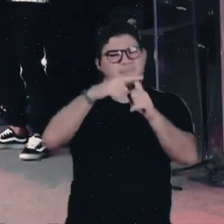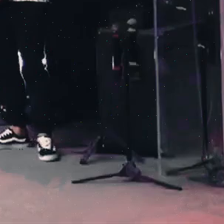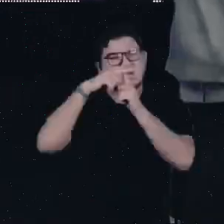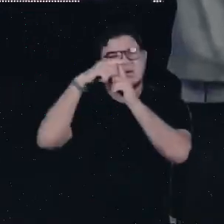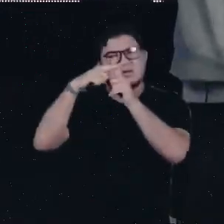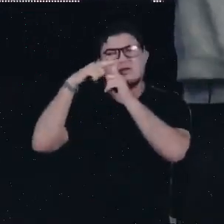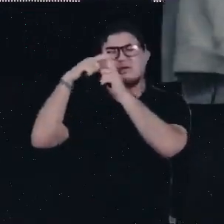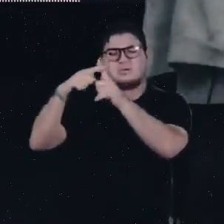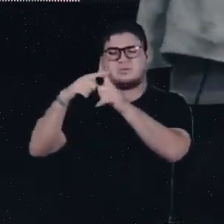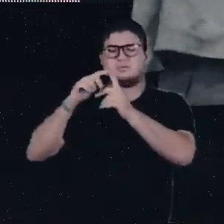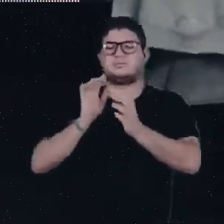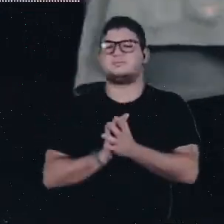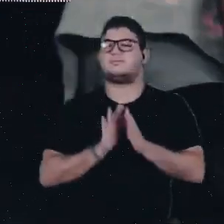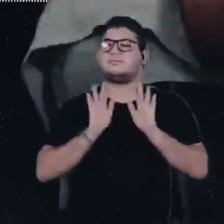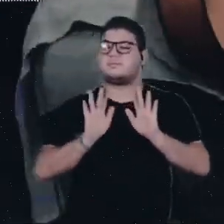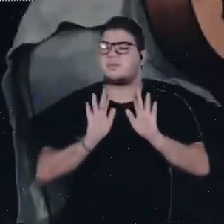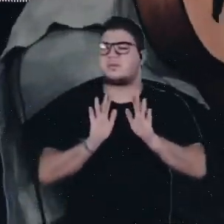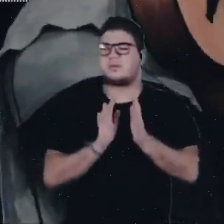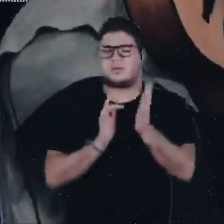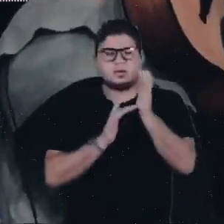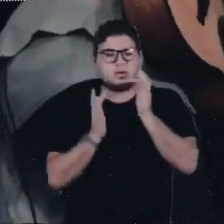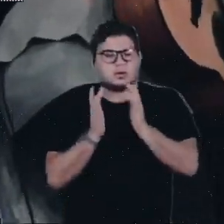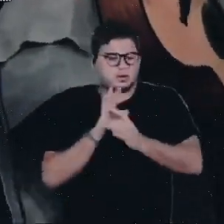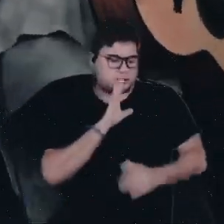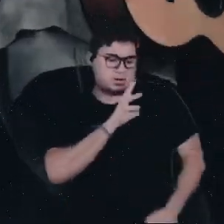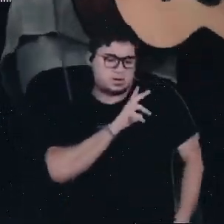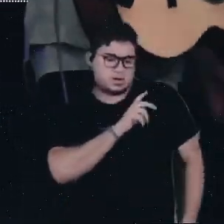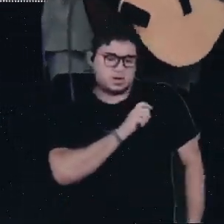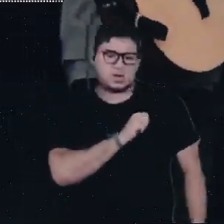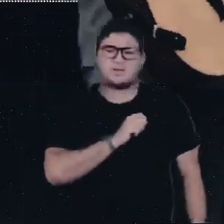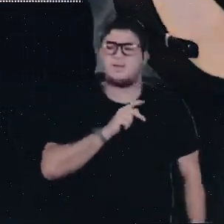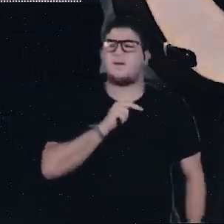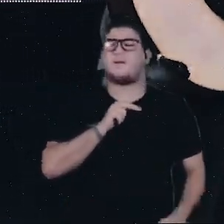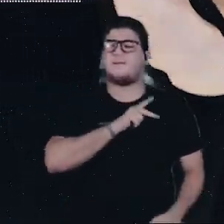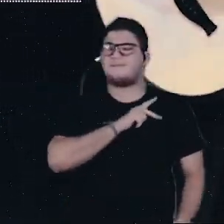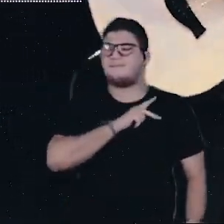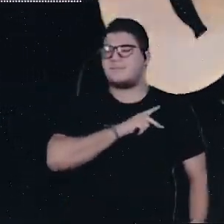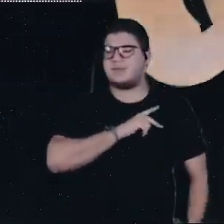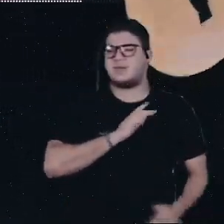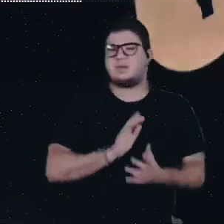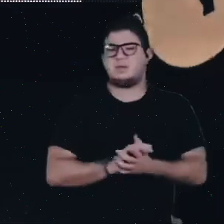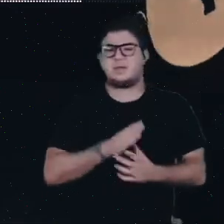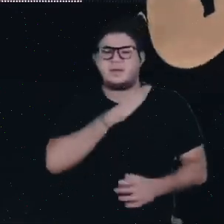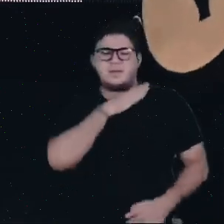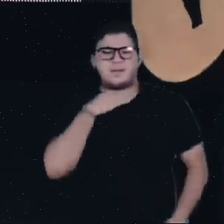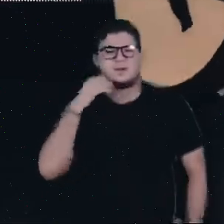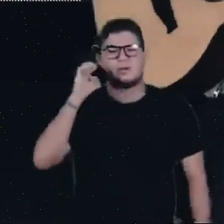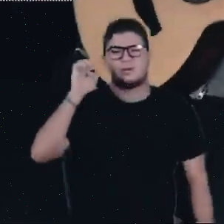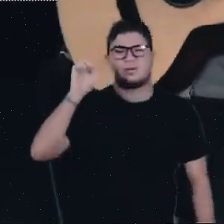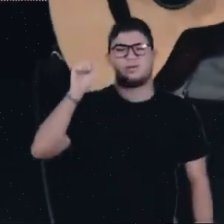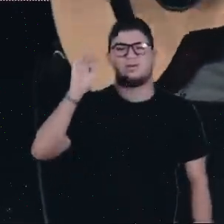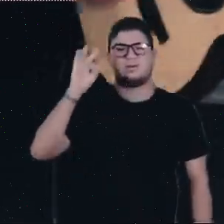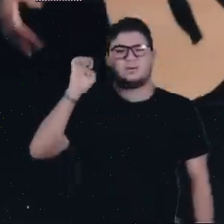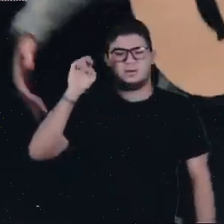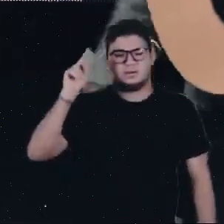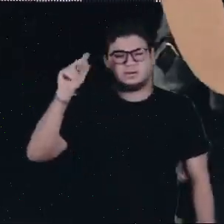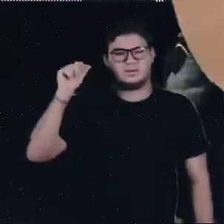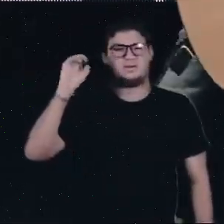crucifica. Ei! Jesus amou Paulo, que perseguiu a igreja, que matou Estevão.